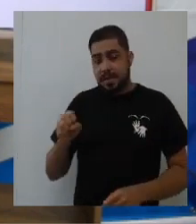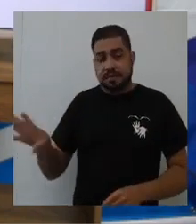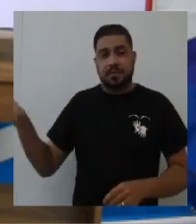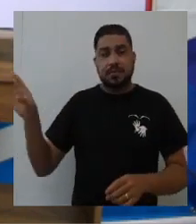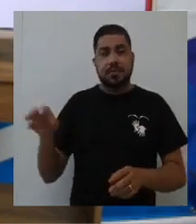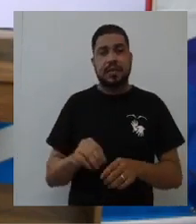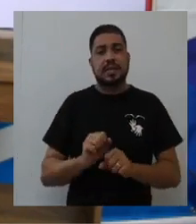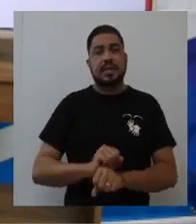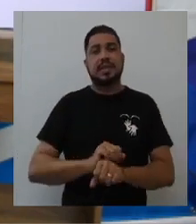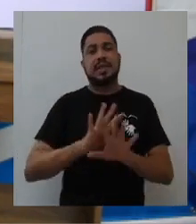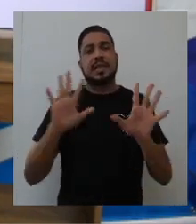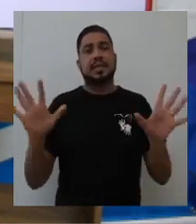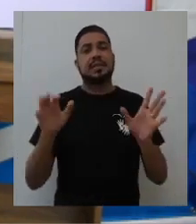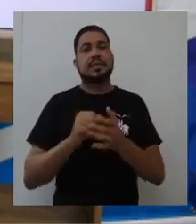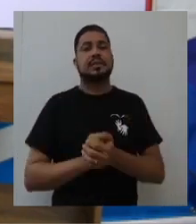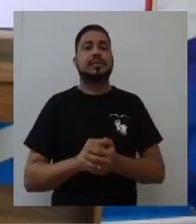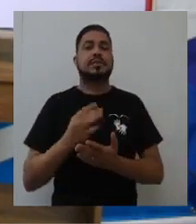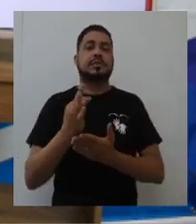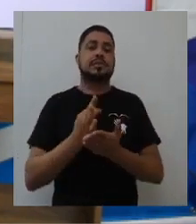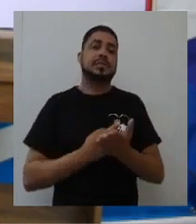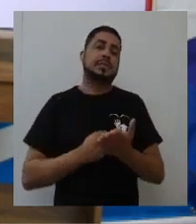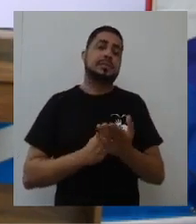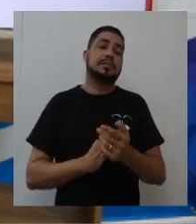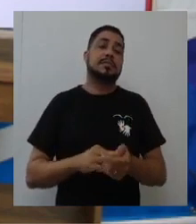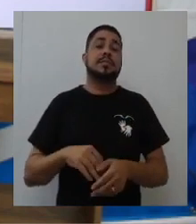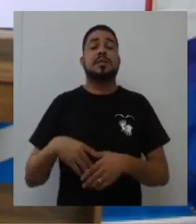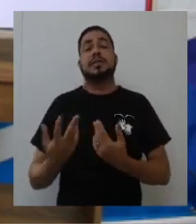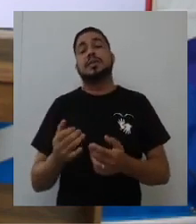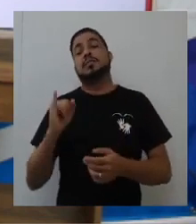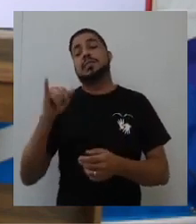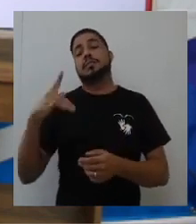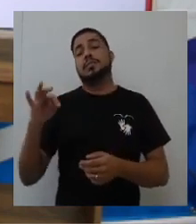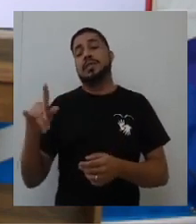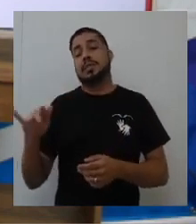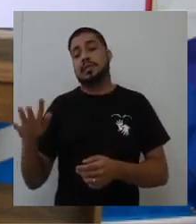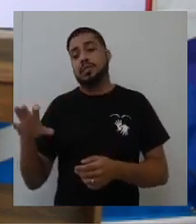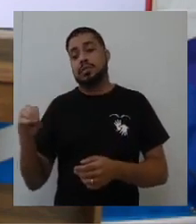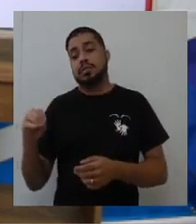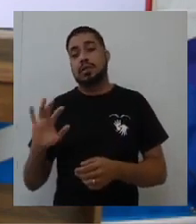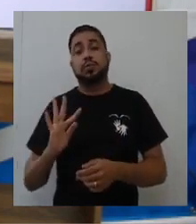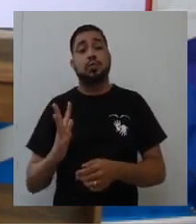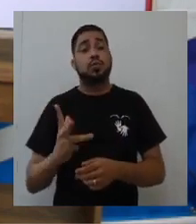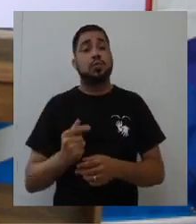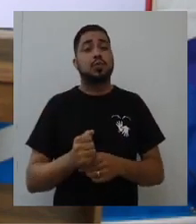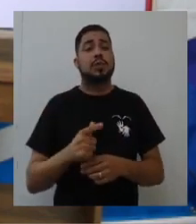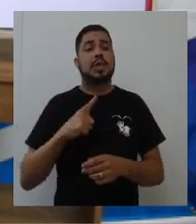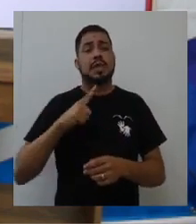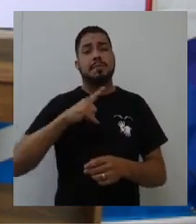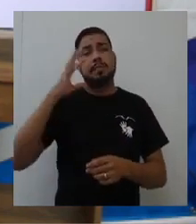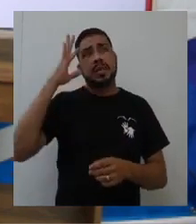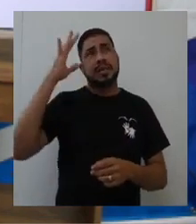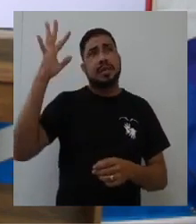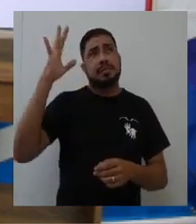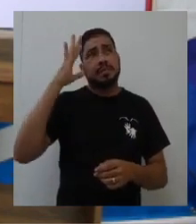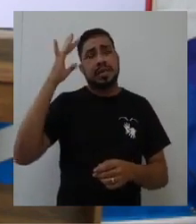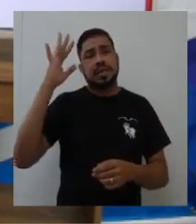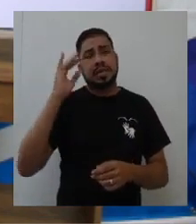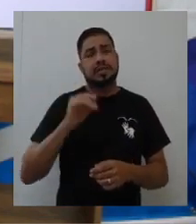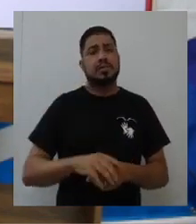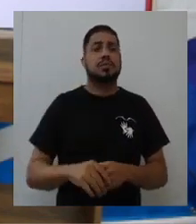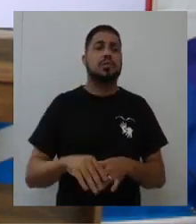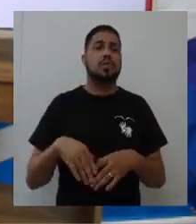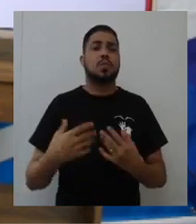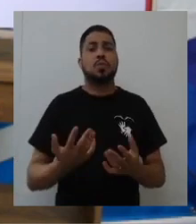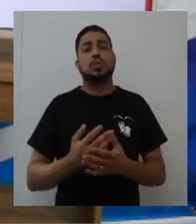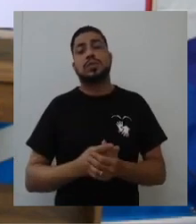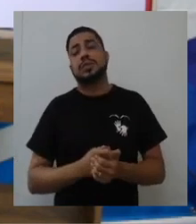aquilo que está claro, está lá no texto. Já o implícito é tudo aquilo que te demanda pensamento, que te demanda reflexão,